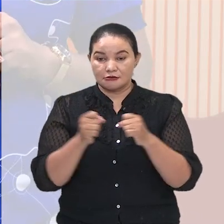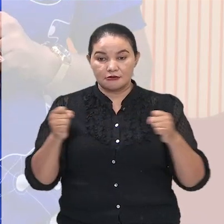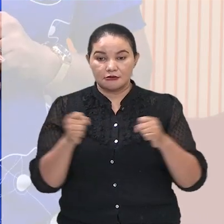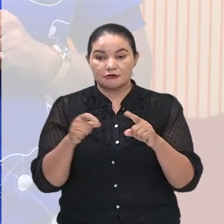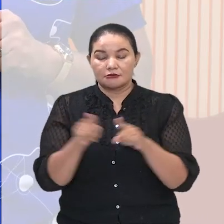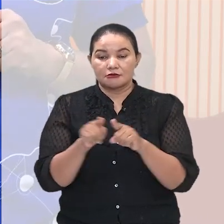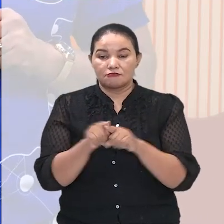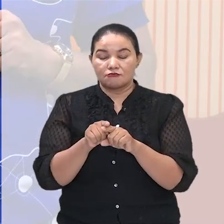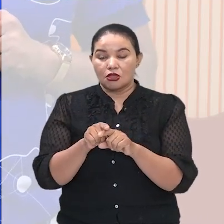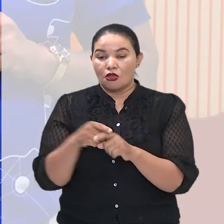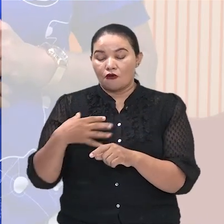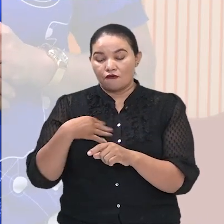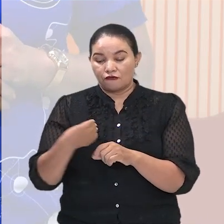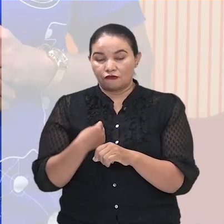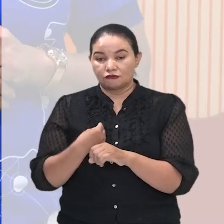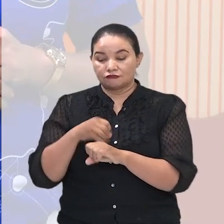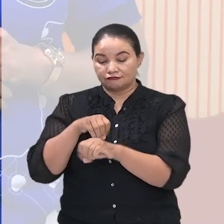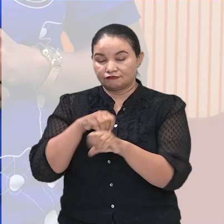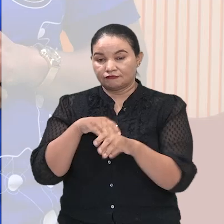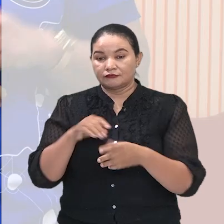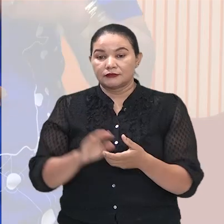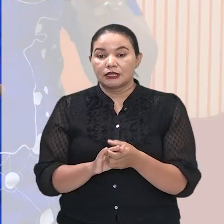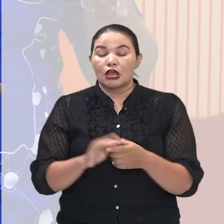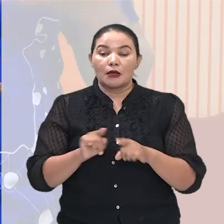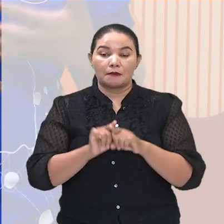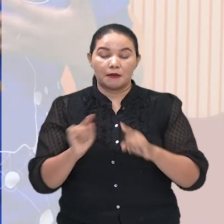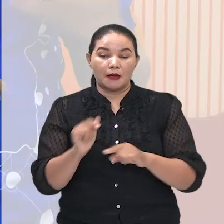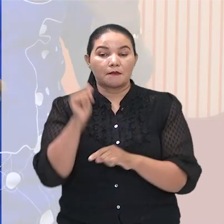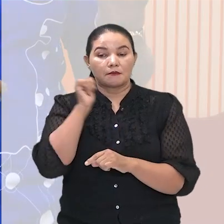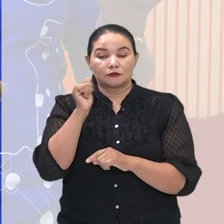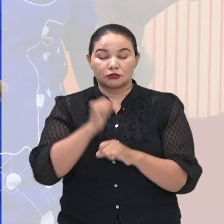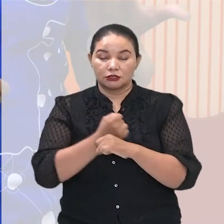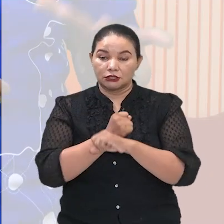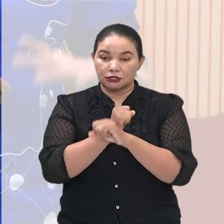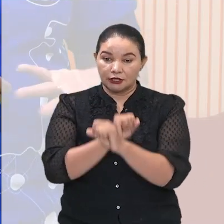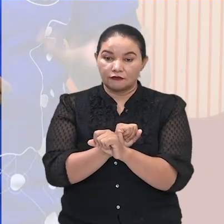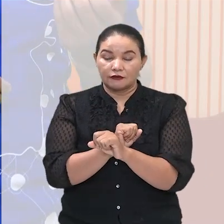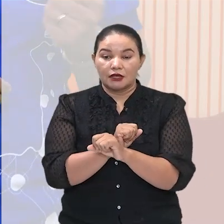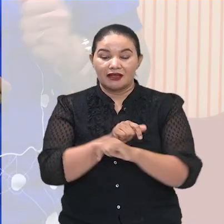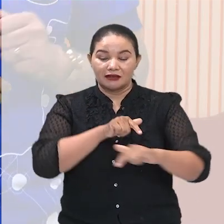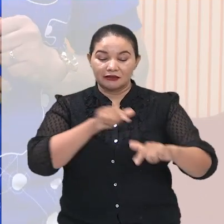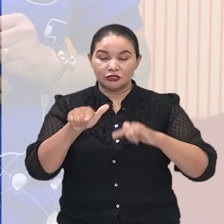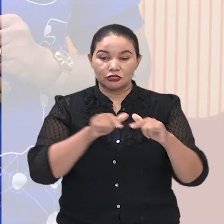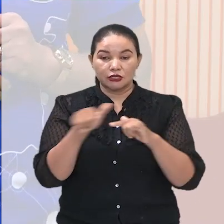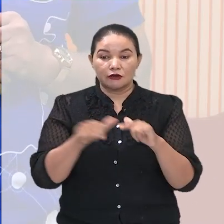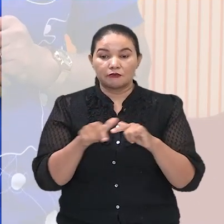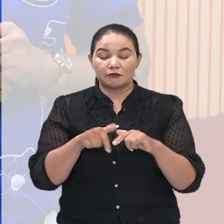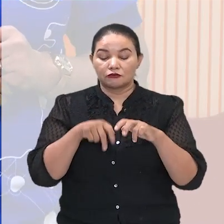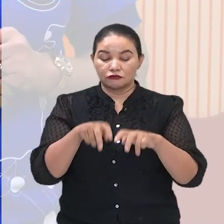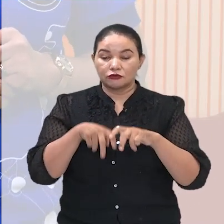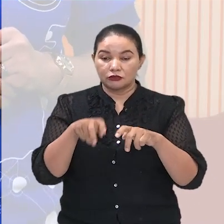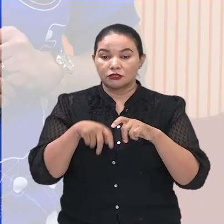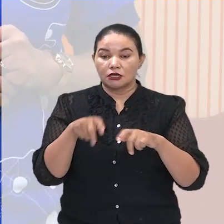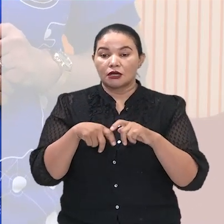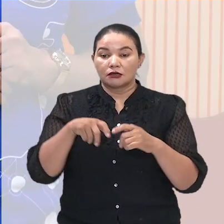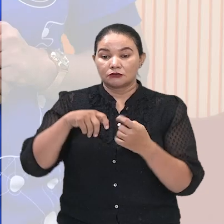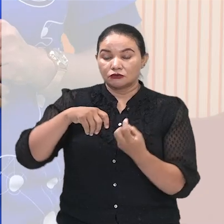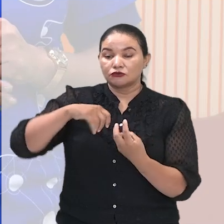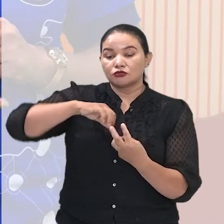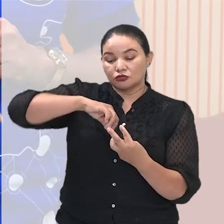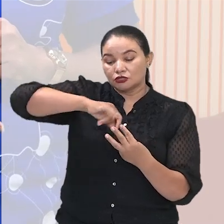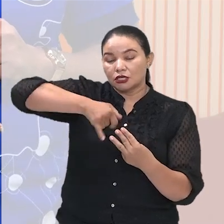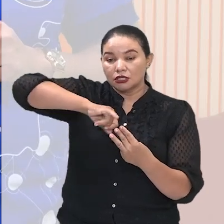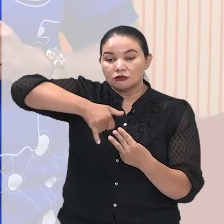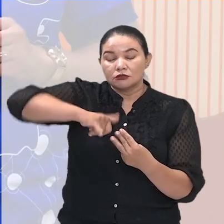educação dos filhos. Já as mulheres escravizadas, além de trabalhar nos campos e engenhos, também realizavam